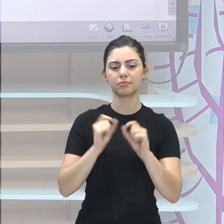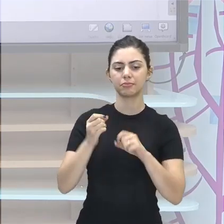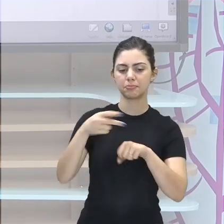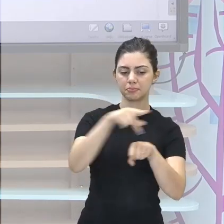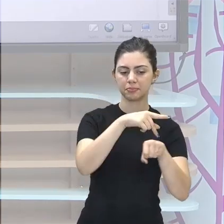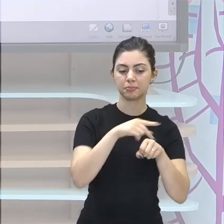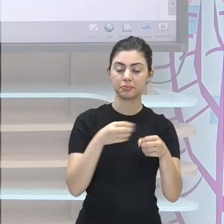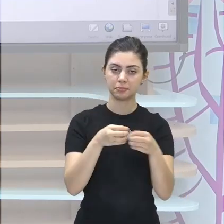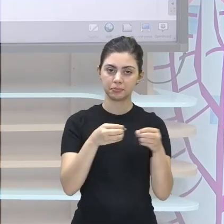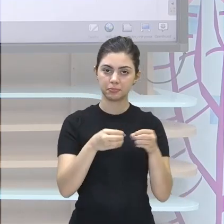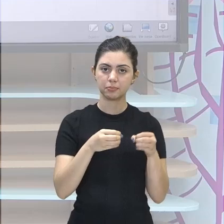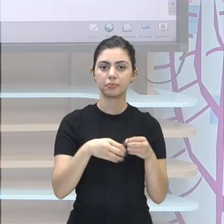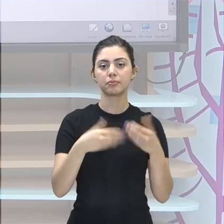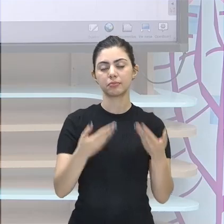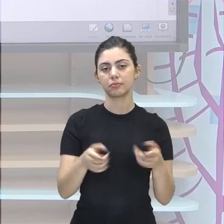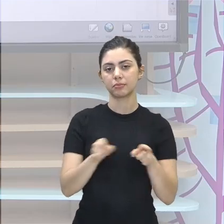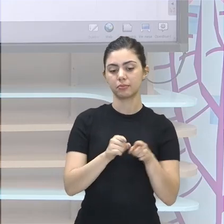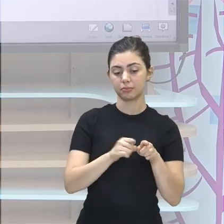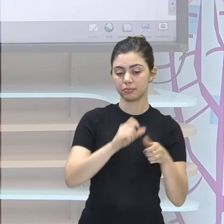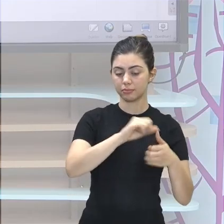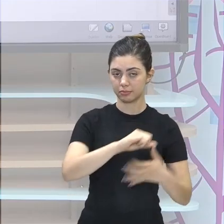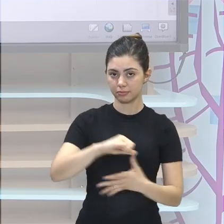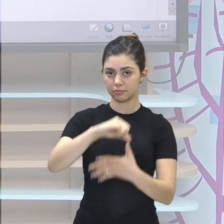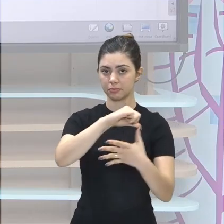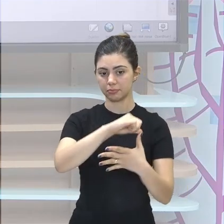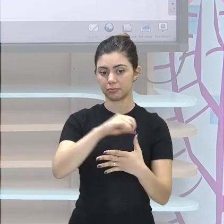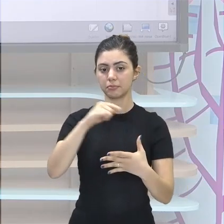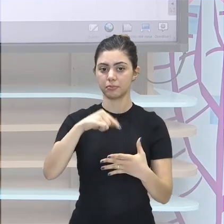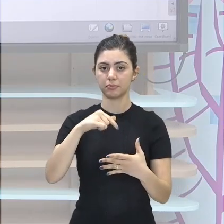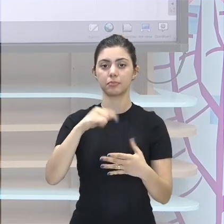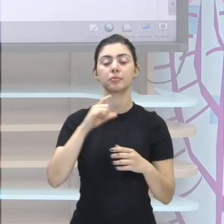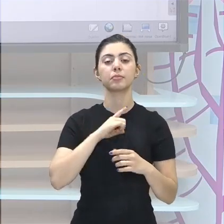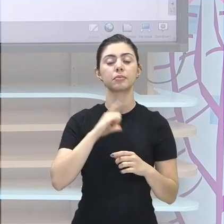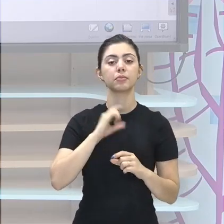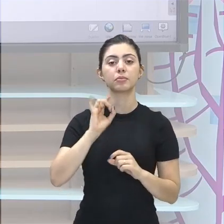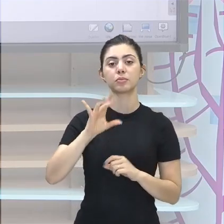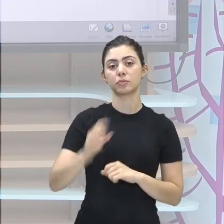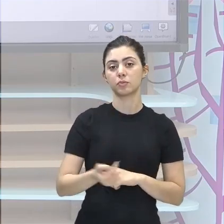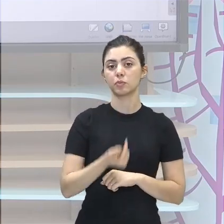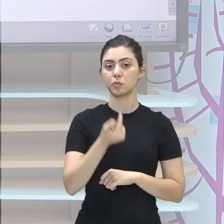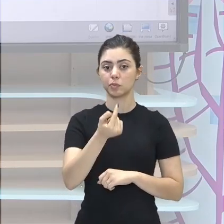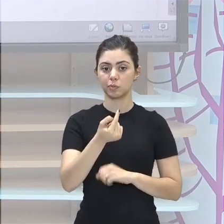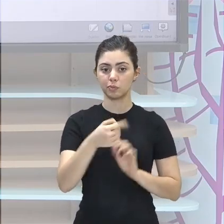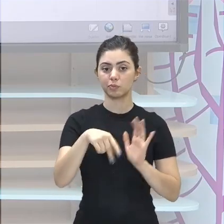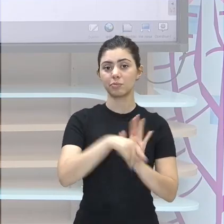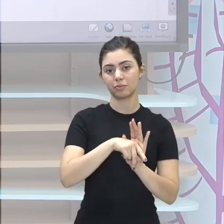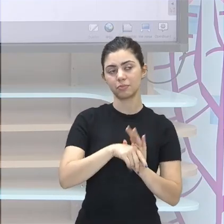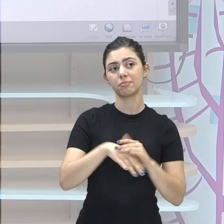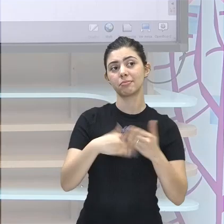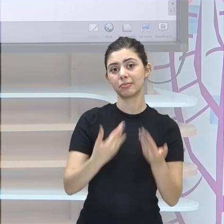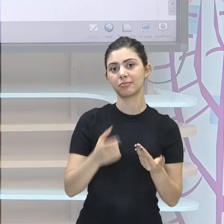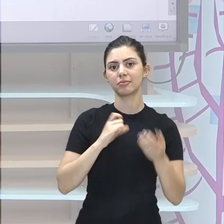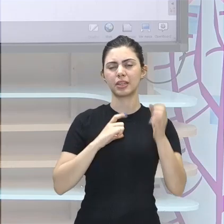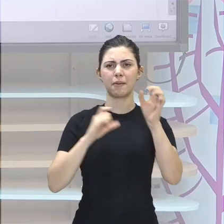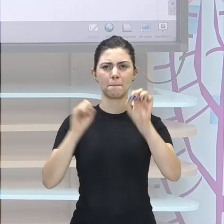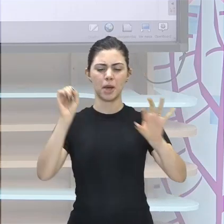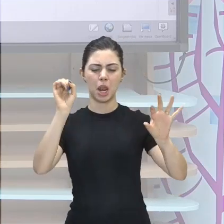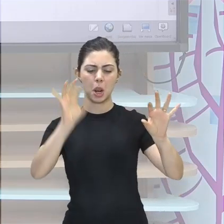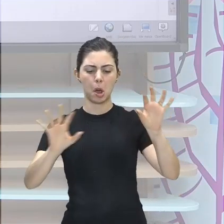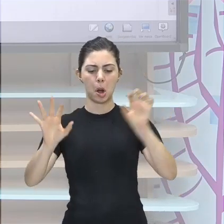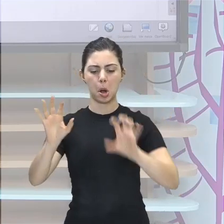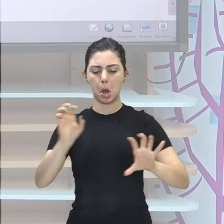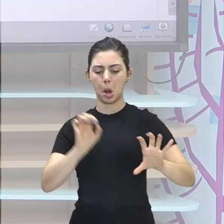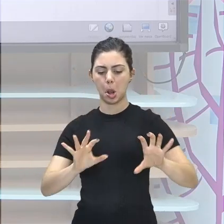e a própria América do Sul, onde o Brasil está, faz parte, é só uma parte dos vários continentes que existem. Então a gente